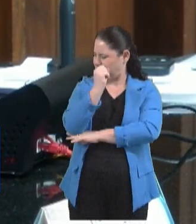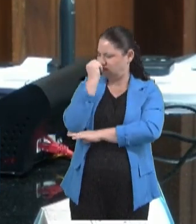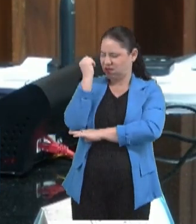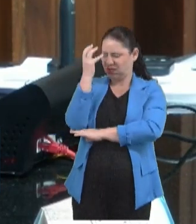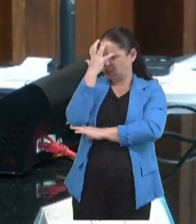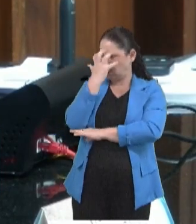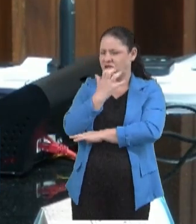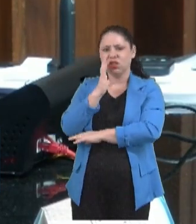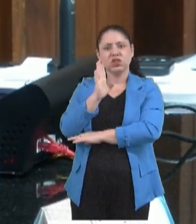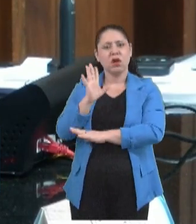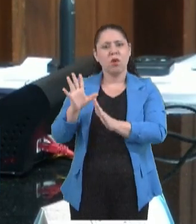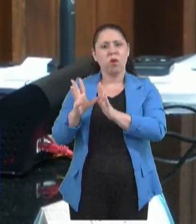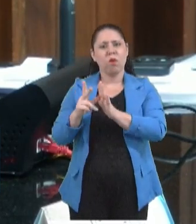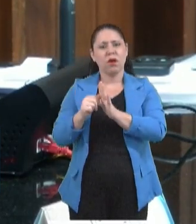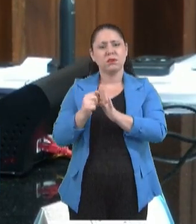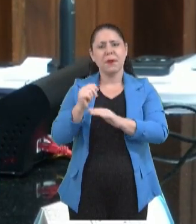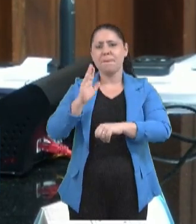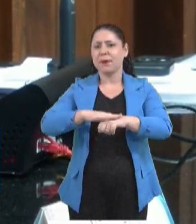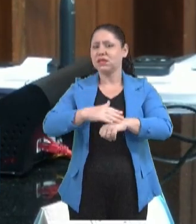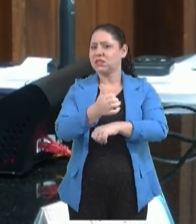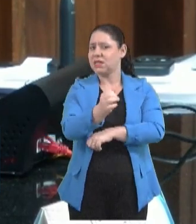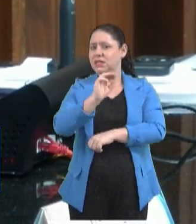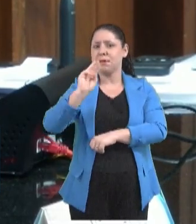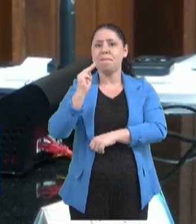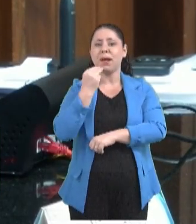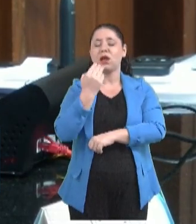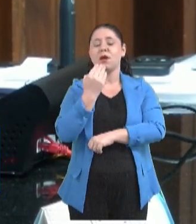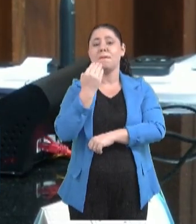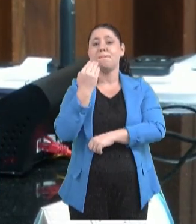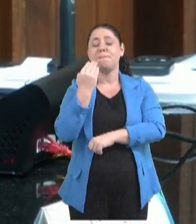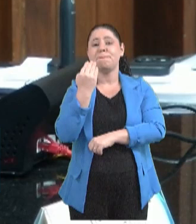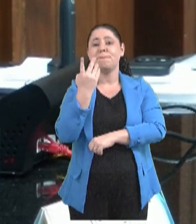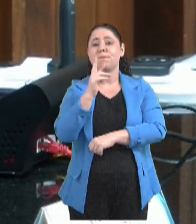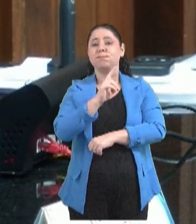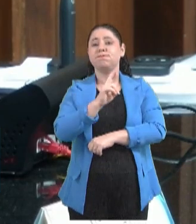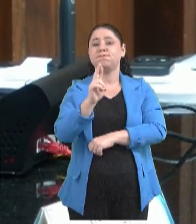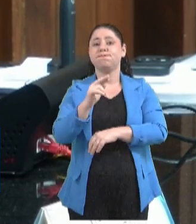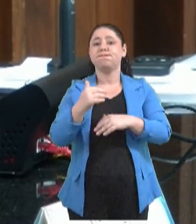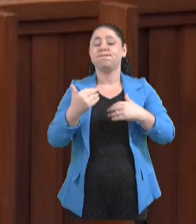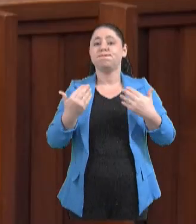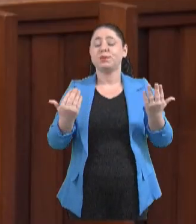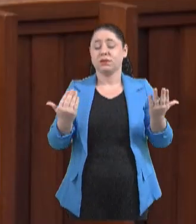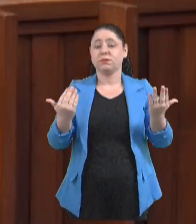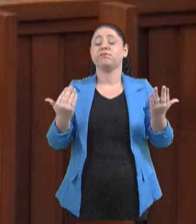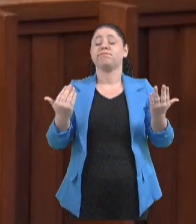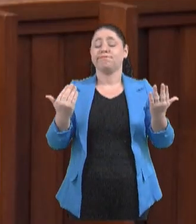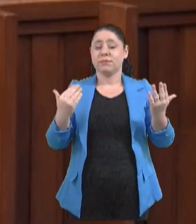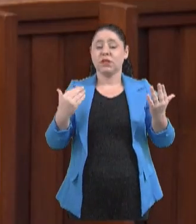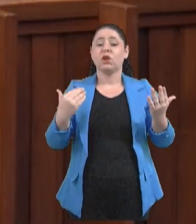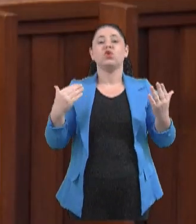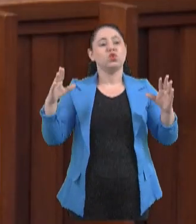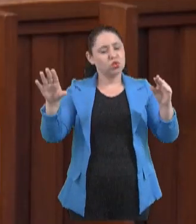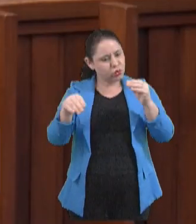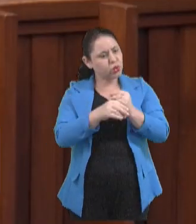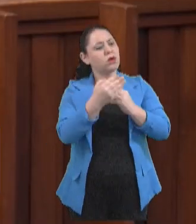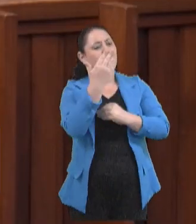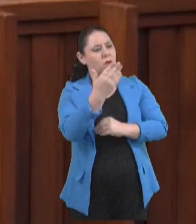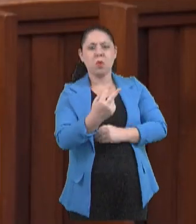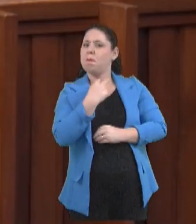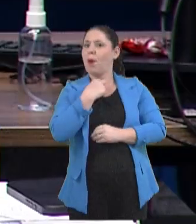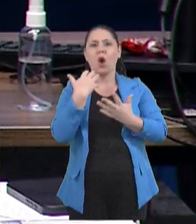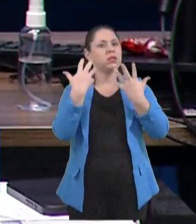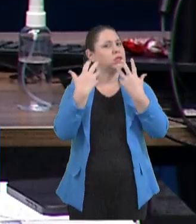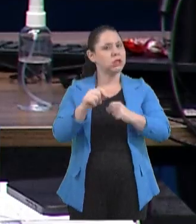montante, né, que já foi apurado, mais de 6 bilhões. Então, eu me somo a Vossa Excelência, acho que não